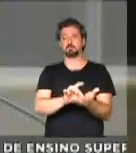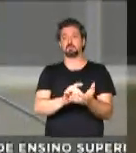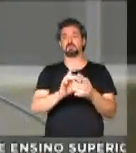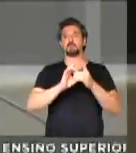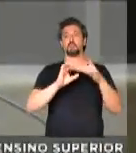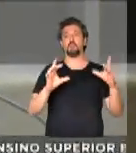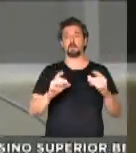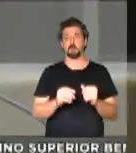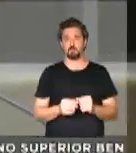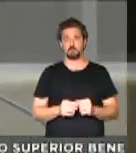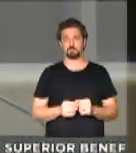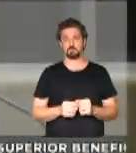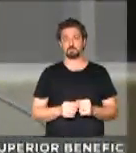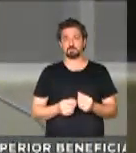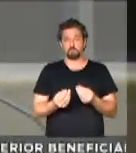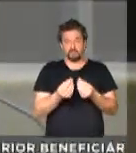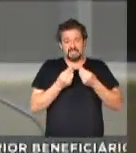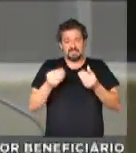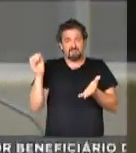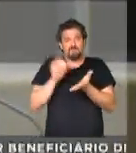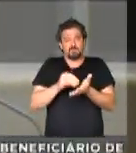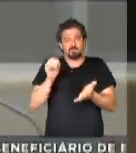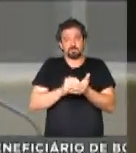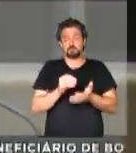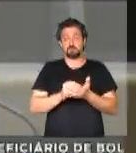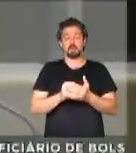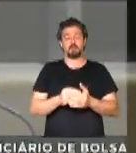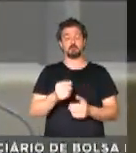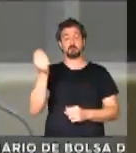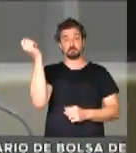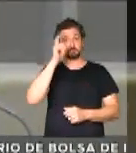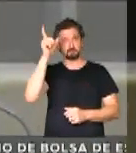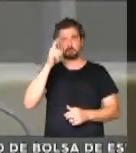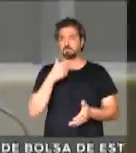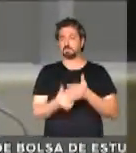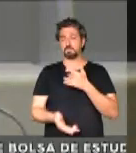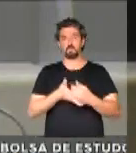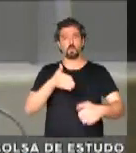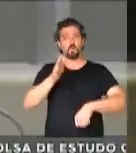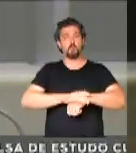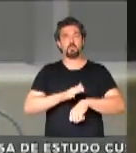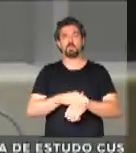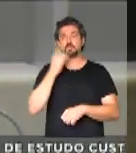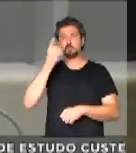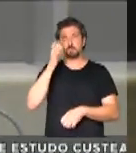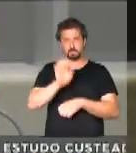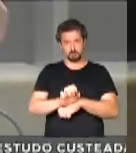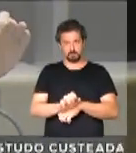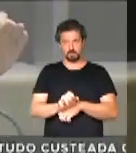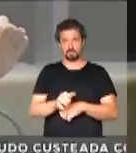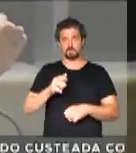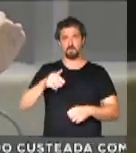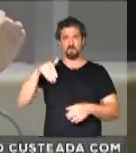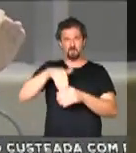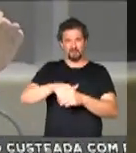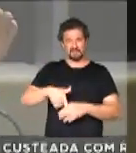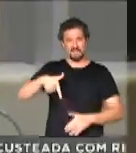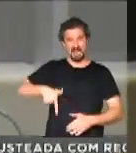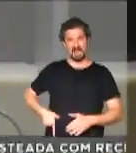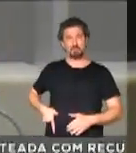com a democracia, é uma insensibilidade inacreditável. Em qualquer momento, deputado estadual votar porte de